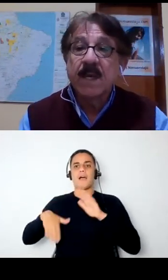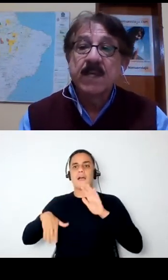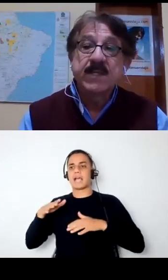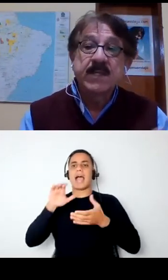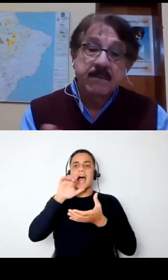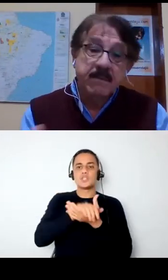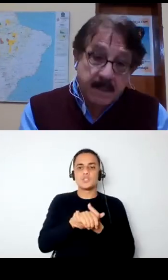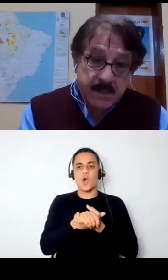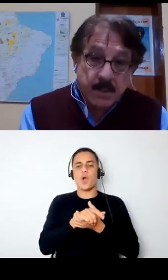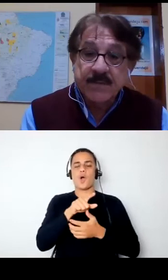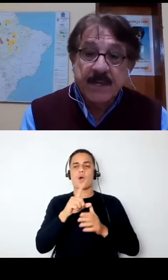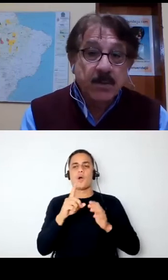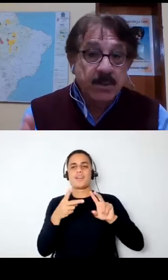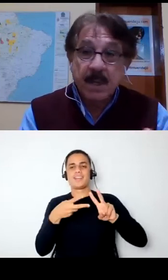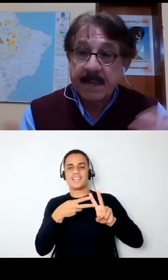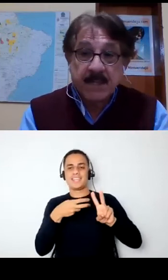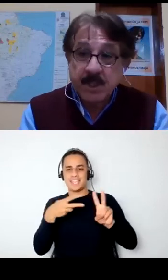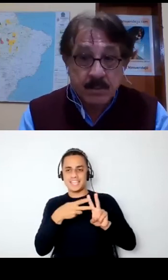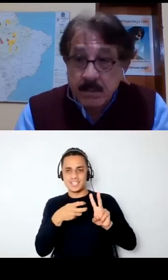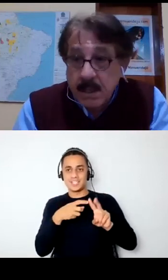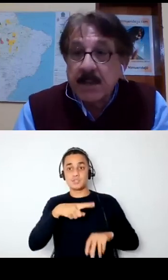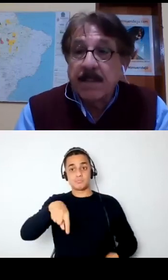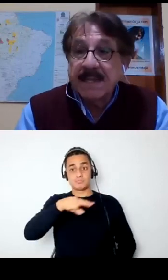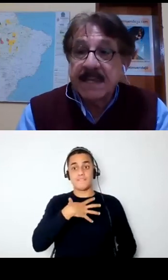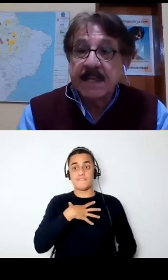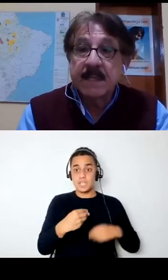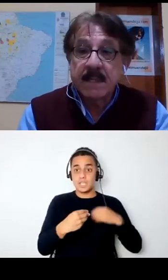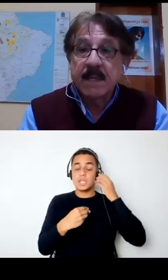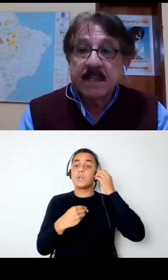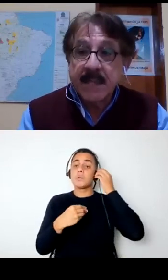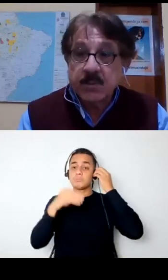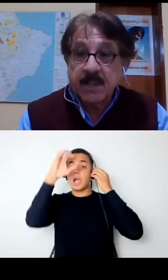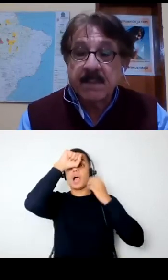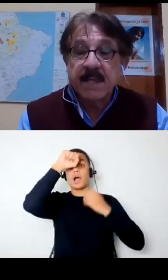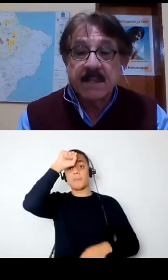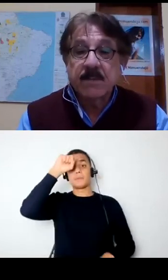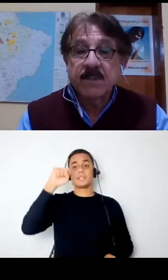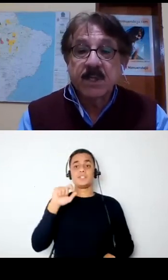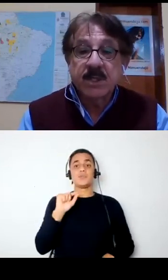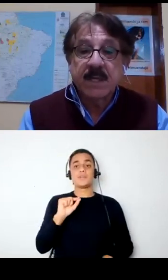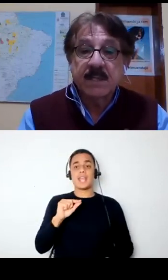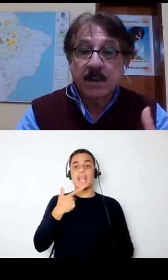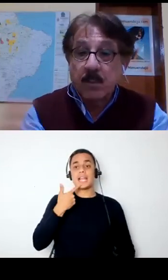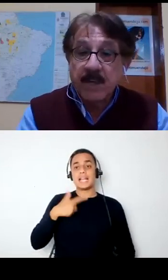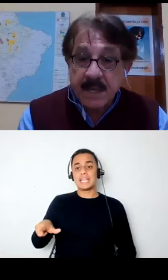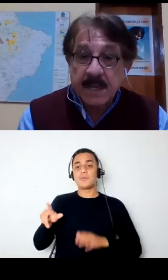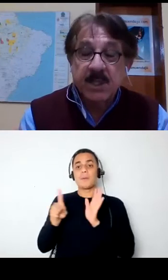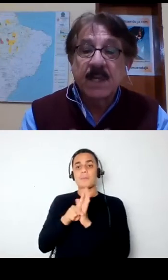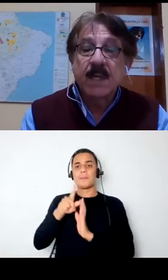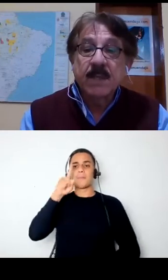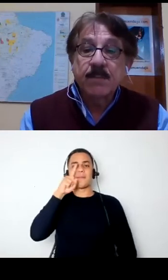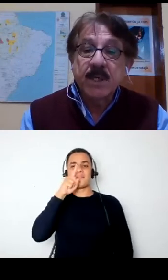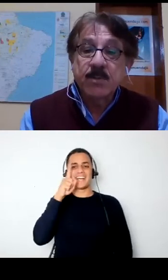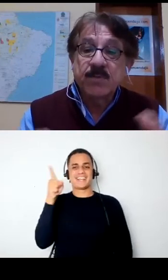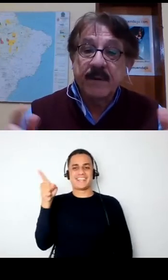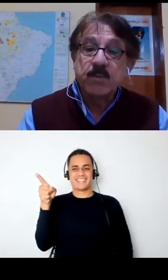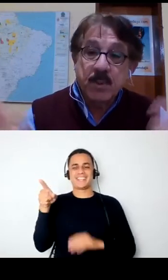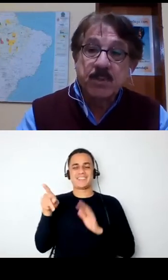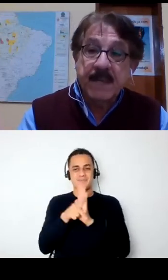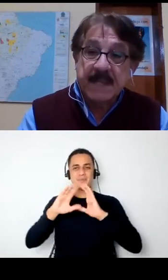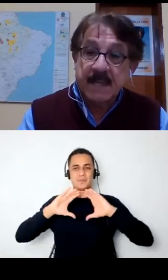indígenas, seus filhos aprendiam a língua materna das suas mães, ou seja, da comunidade. E,